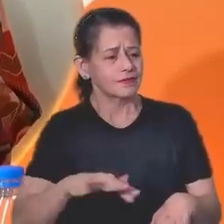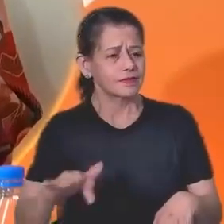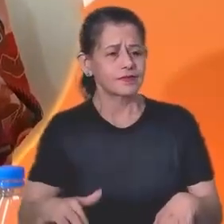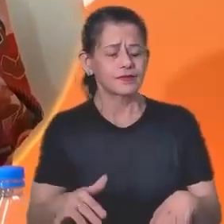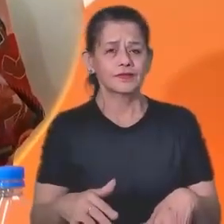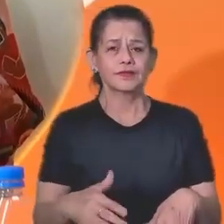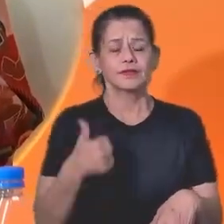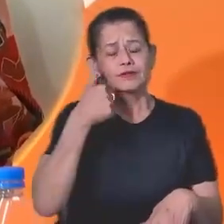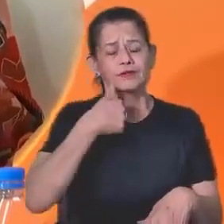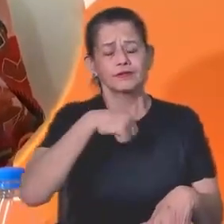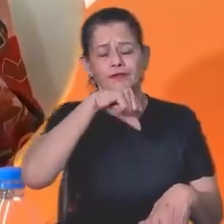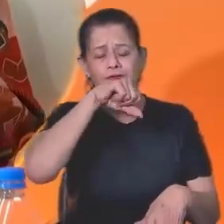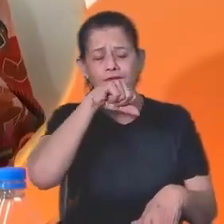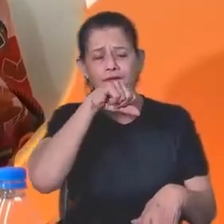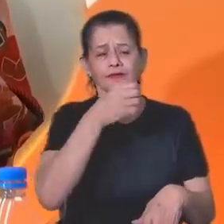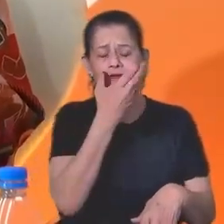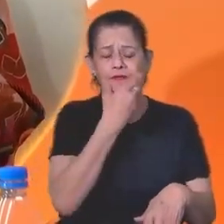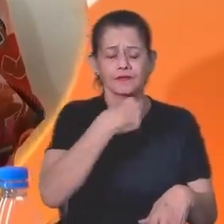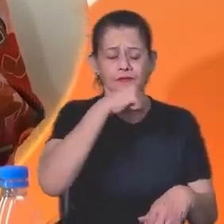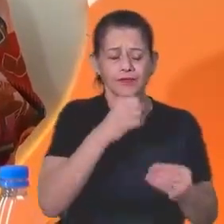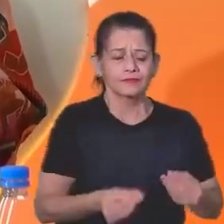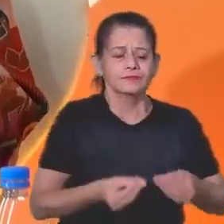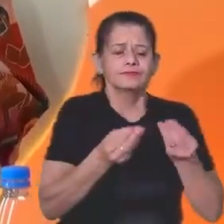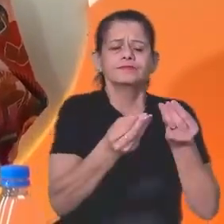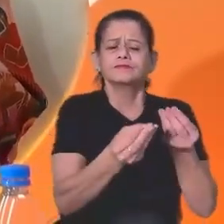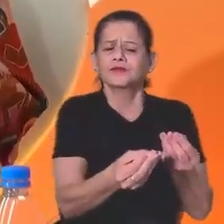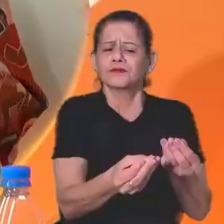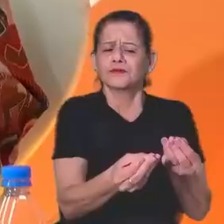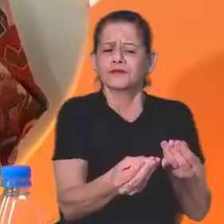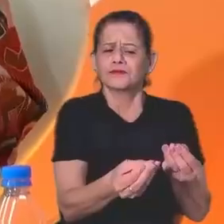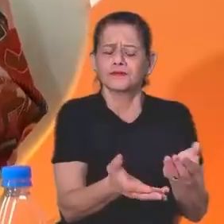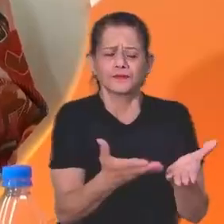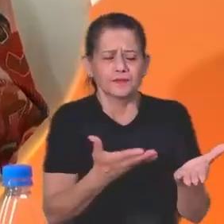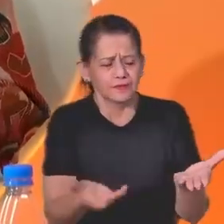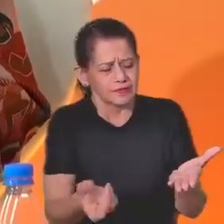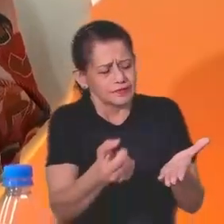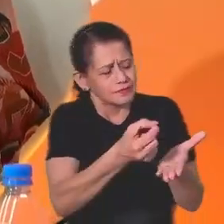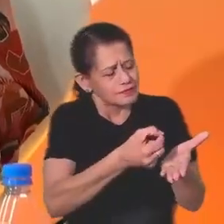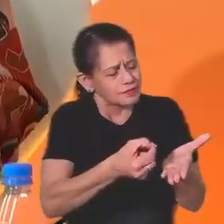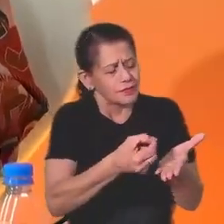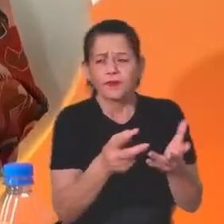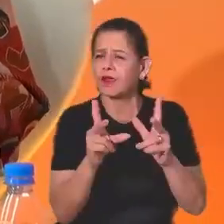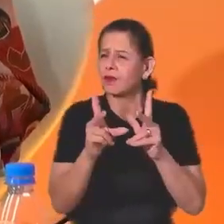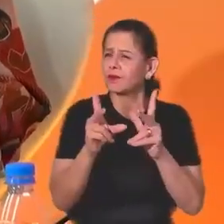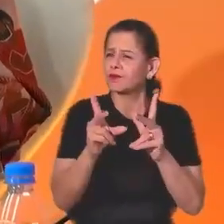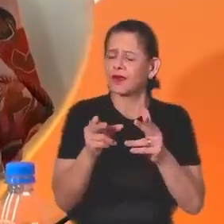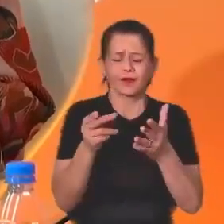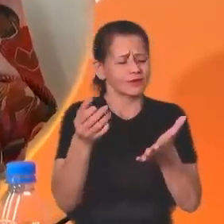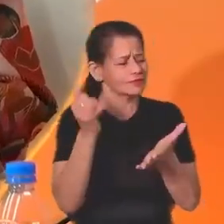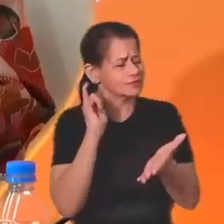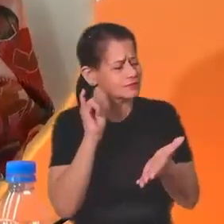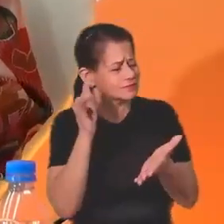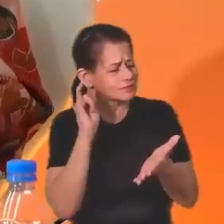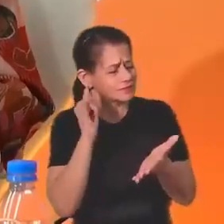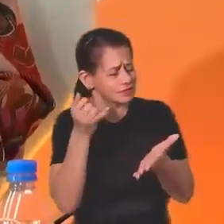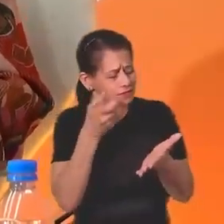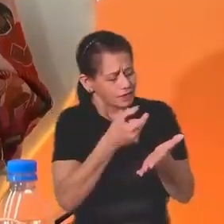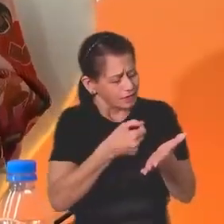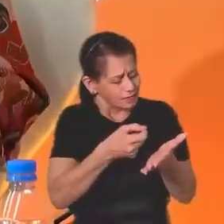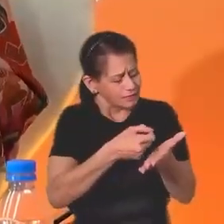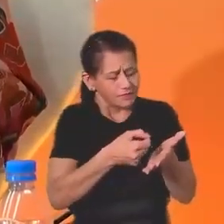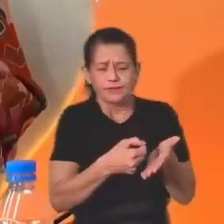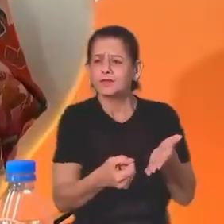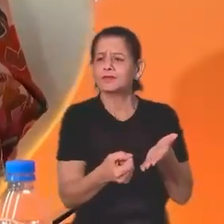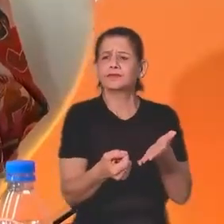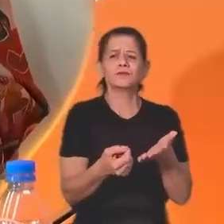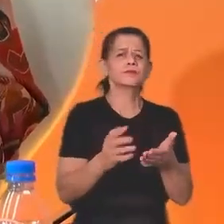crachá dos participantes do evento. A terceira e última pessoa sentada é Niara Crispim, uma mulher negra cujos cabelos todos são envoltos